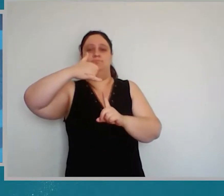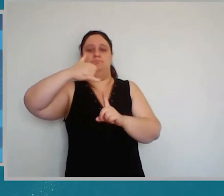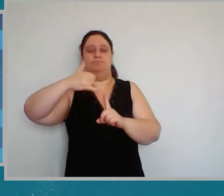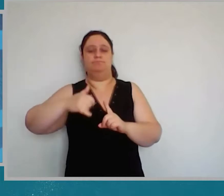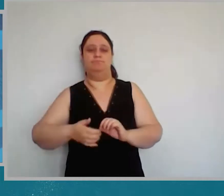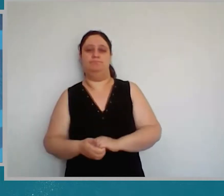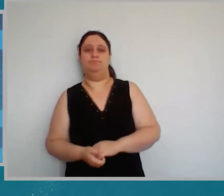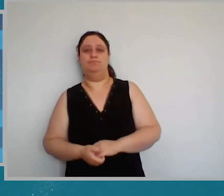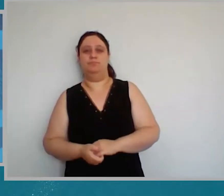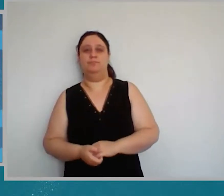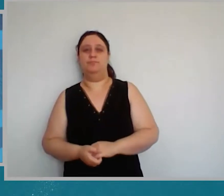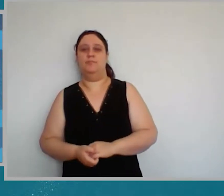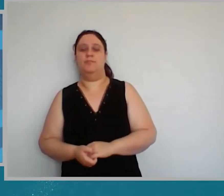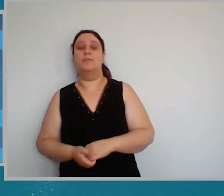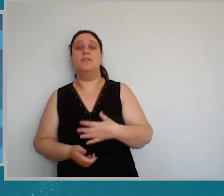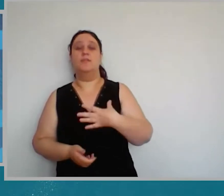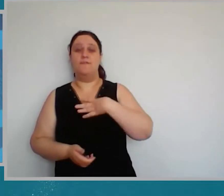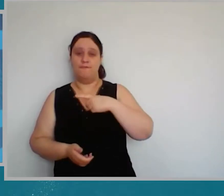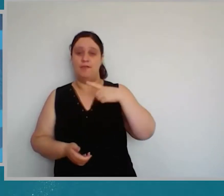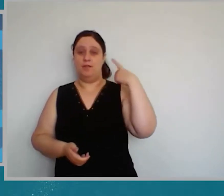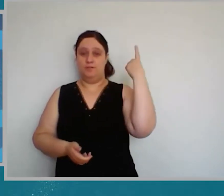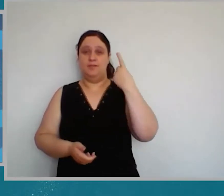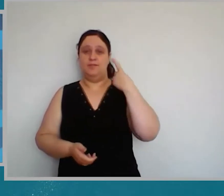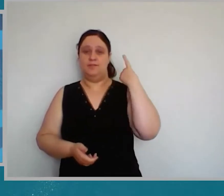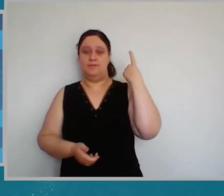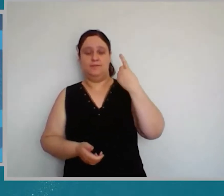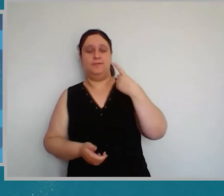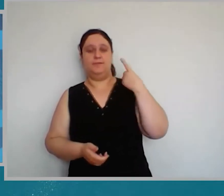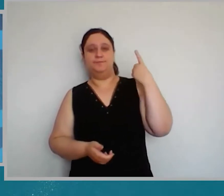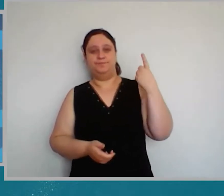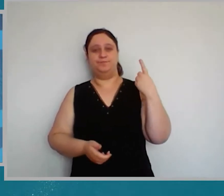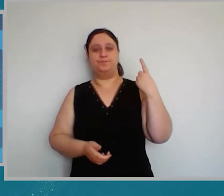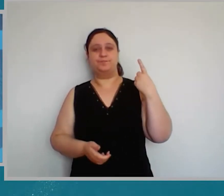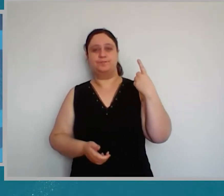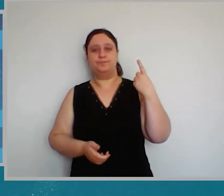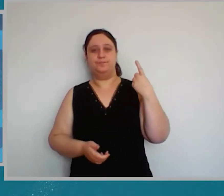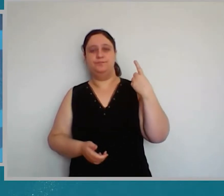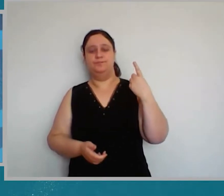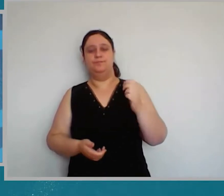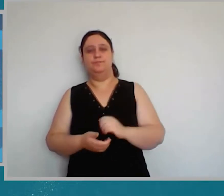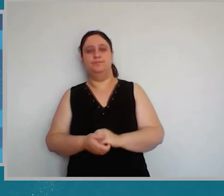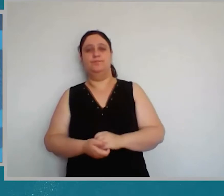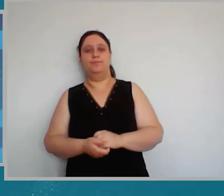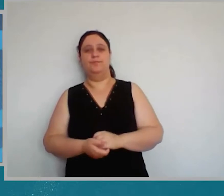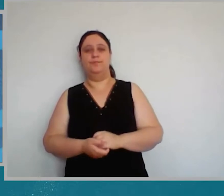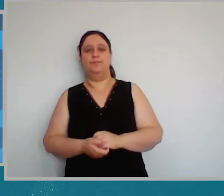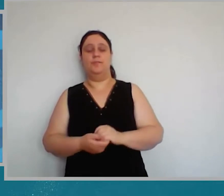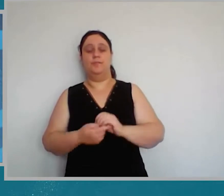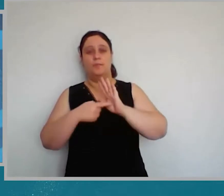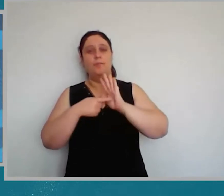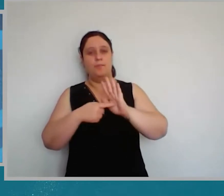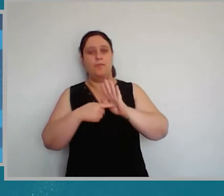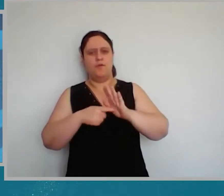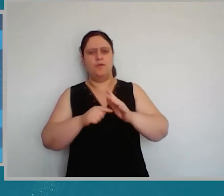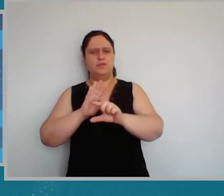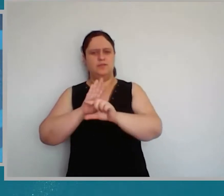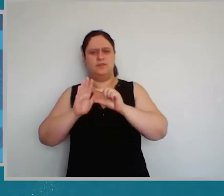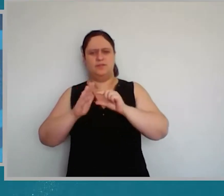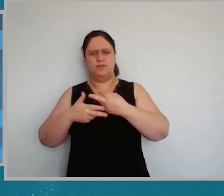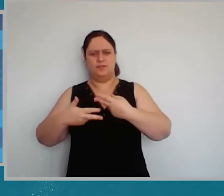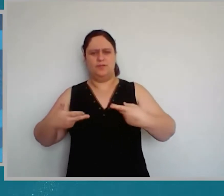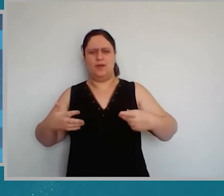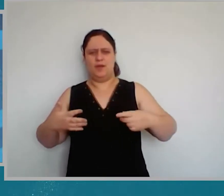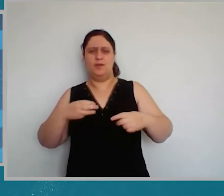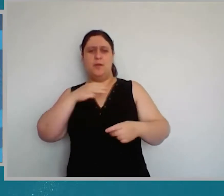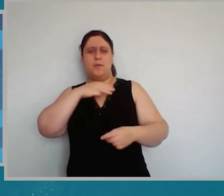Filho de Davi, é enfatizado em vários versículos. Mateus 1,